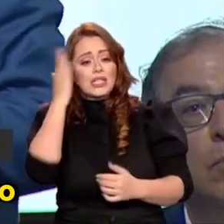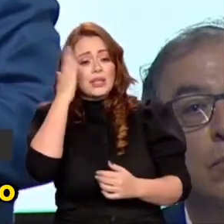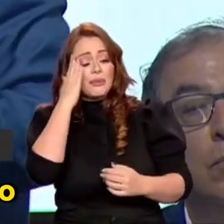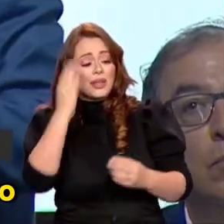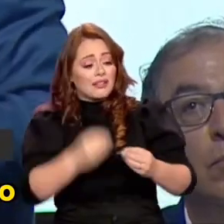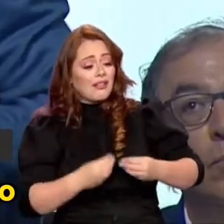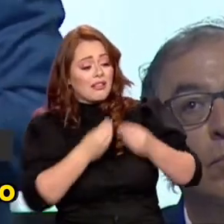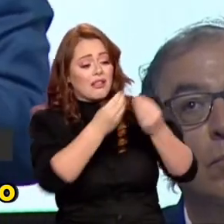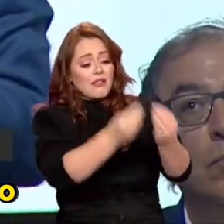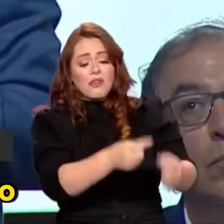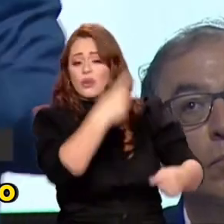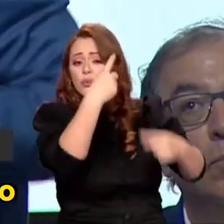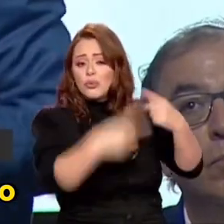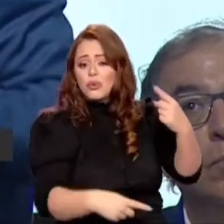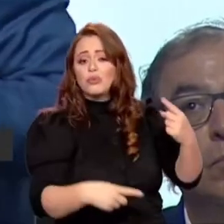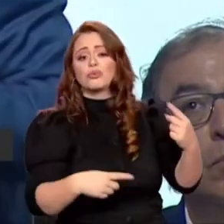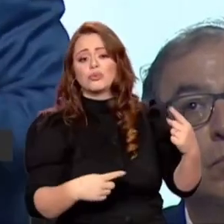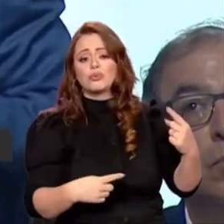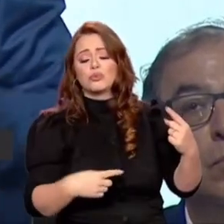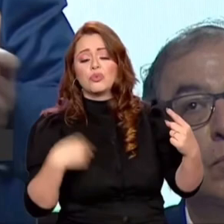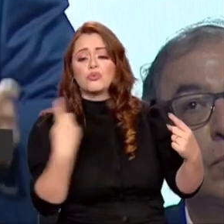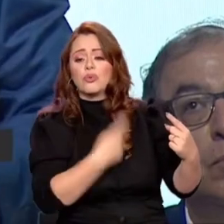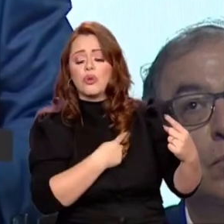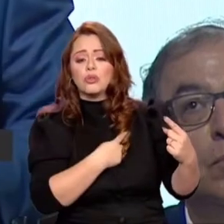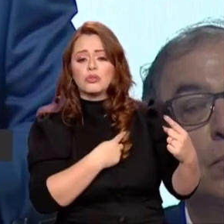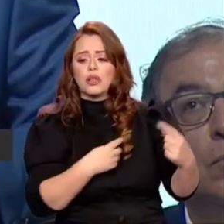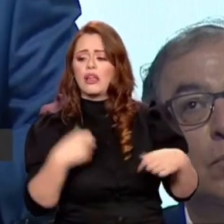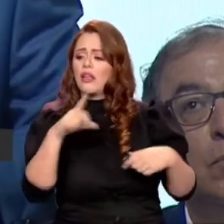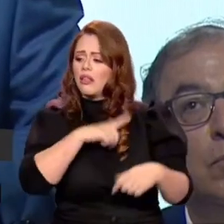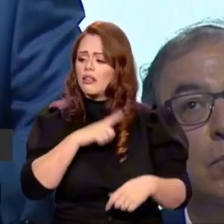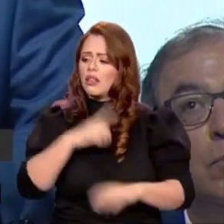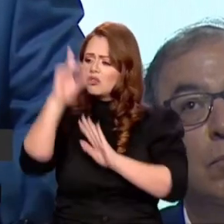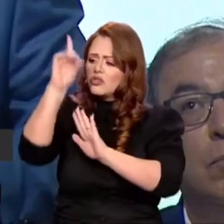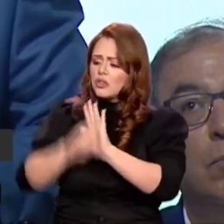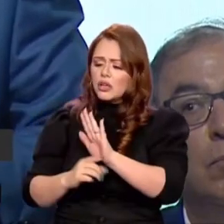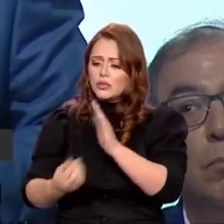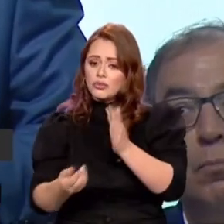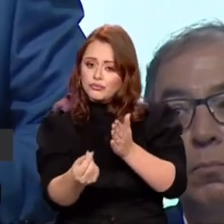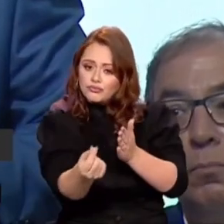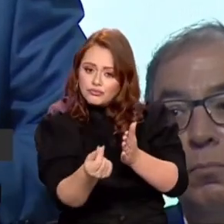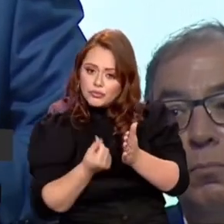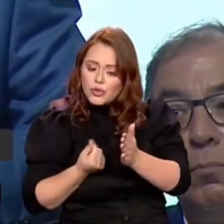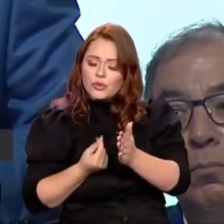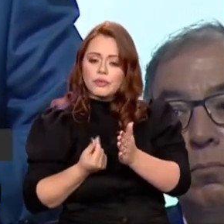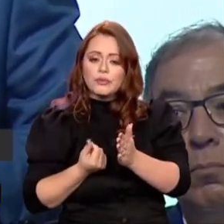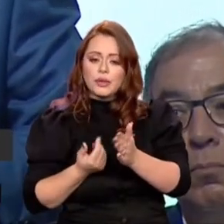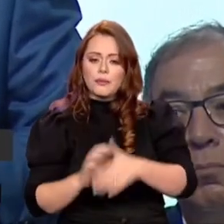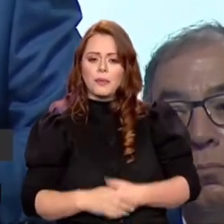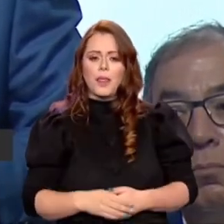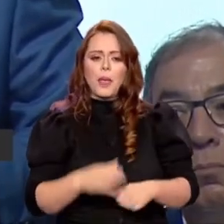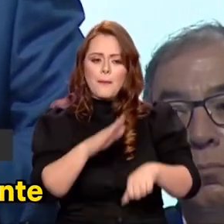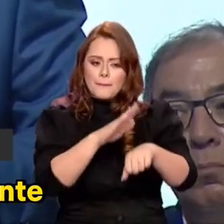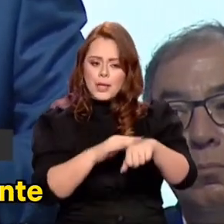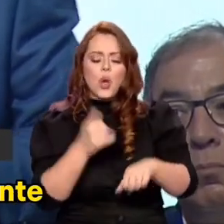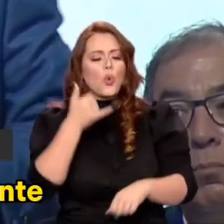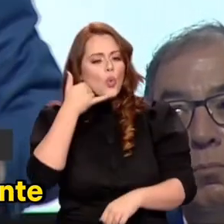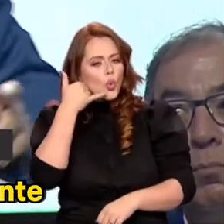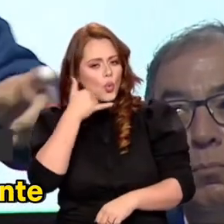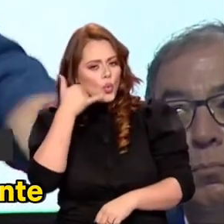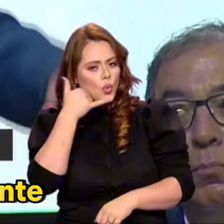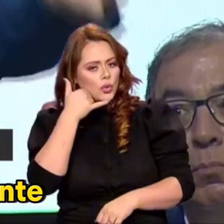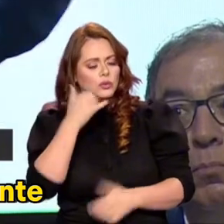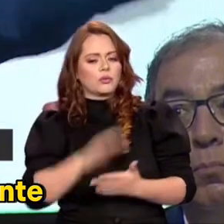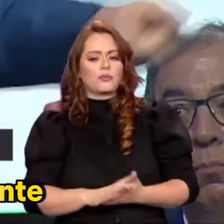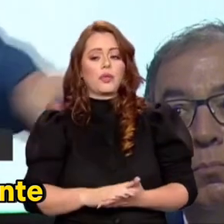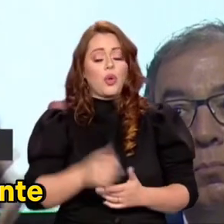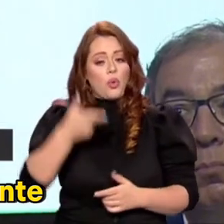e que ele tem direito de ganhar o dinheiro pelo produto que ele produziu. Peguei o telefone, liguei para o Xi Jinping. Ontem o Alckmin